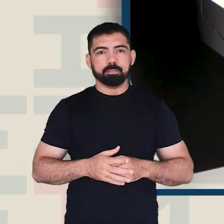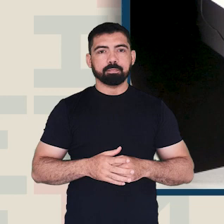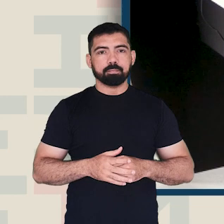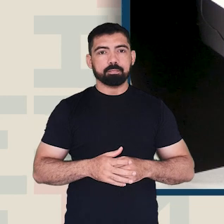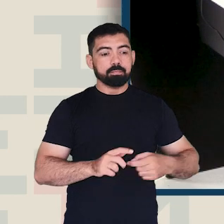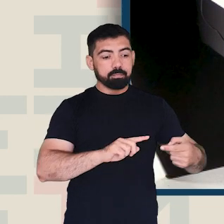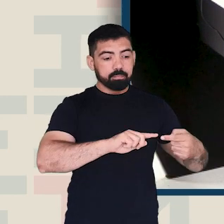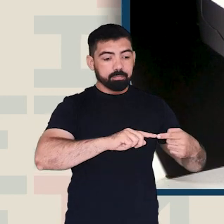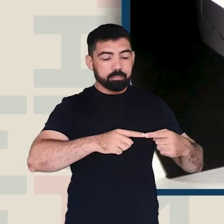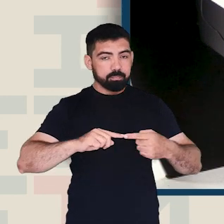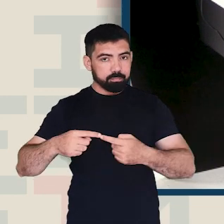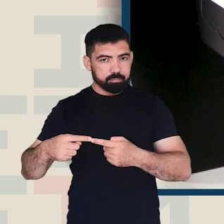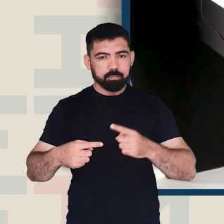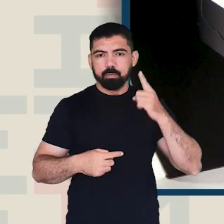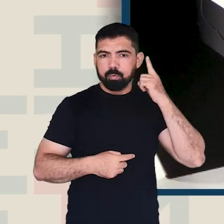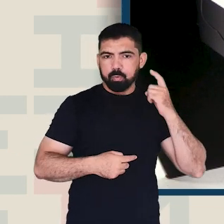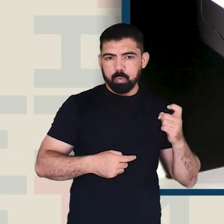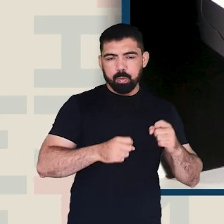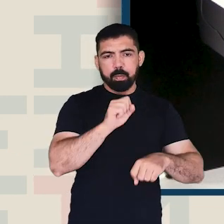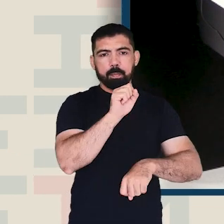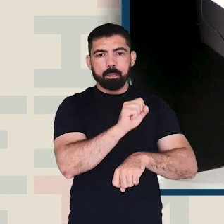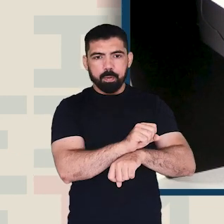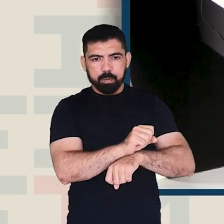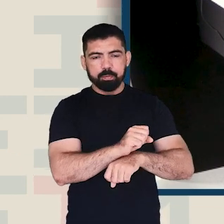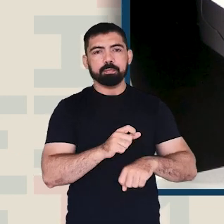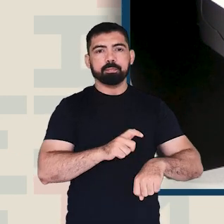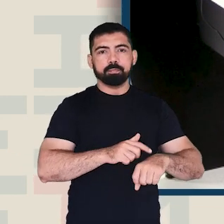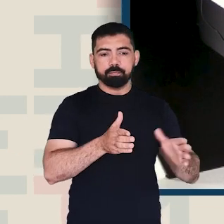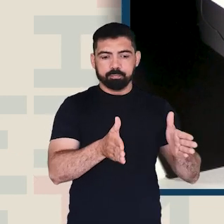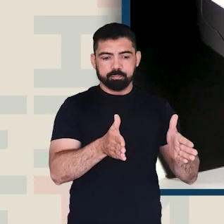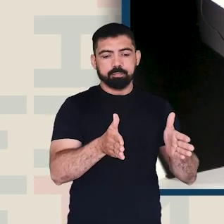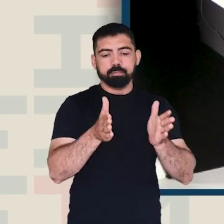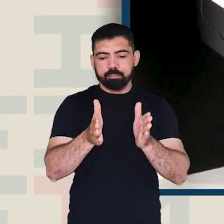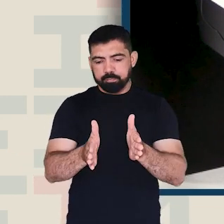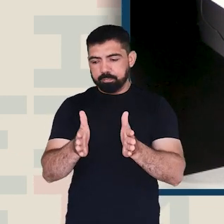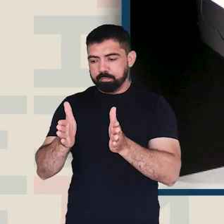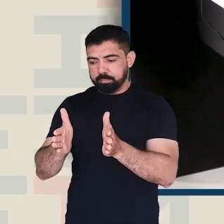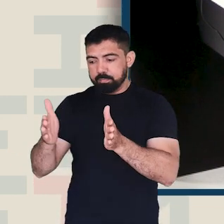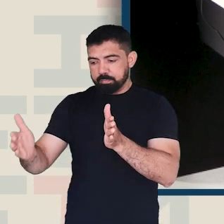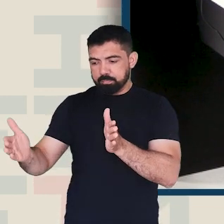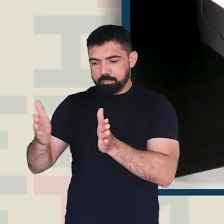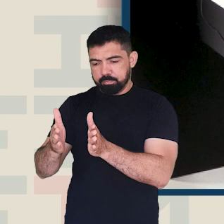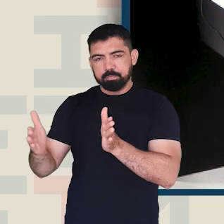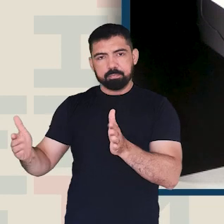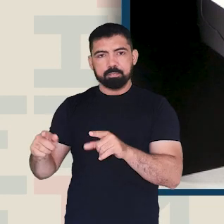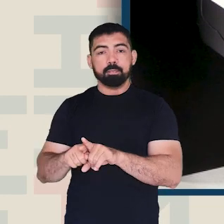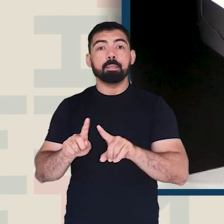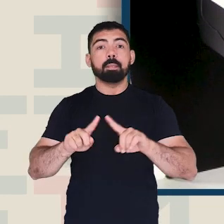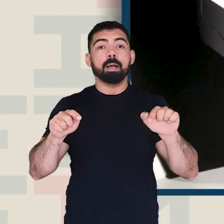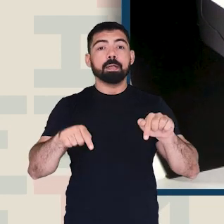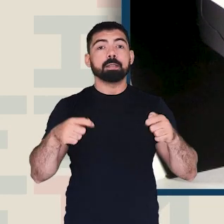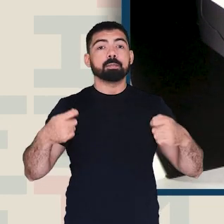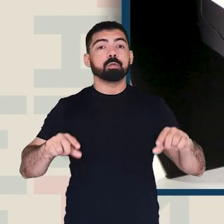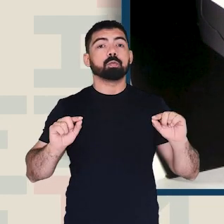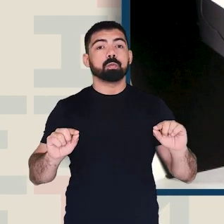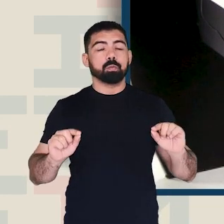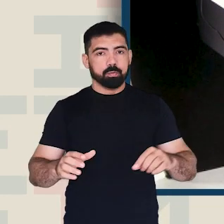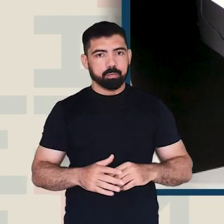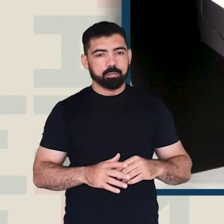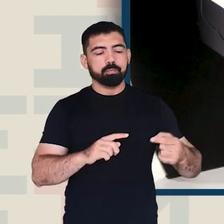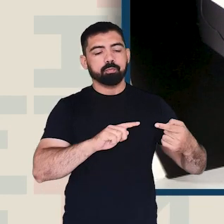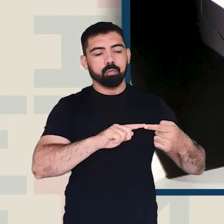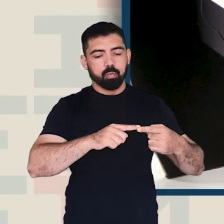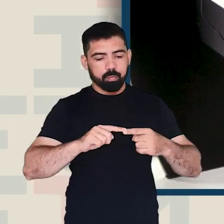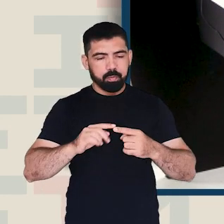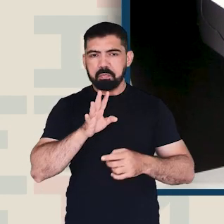diferentes combinações de sons e pausa, diferentes durações de sons e pausa, eu posso gerar o ritmo. Mas isso precisa, de novo,